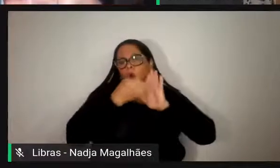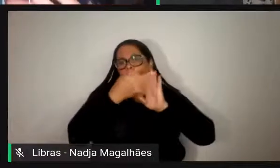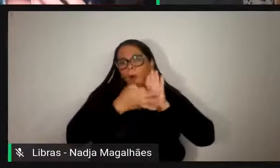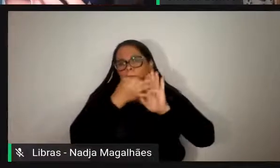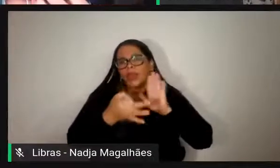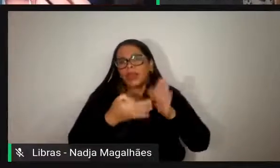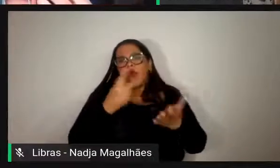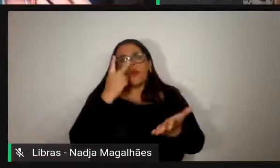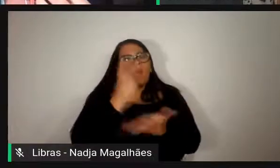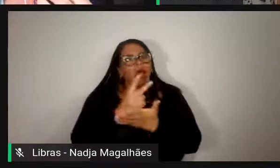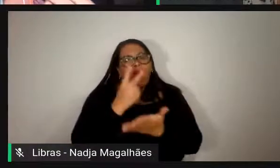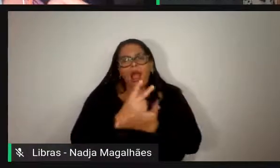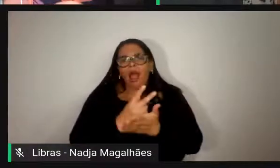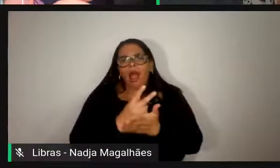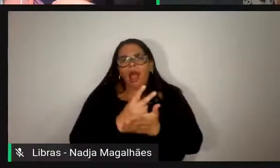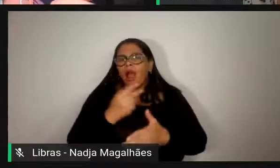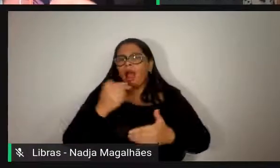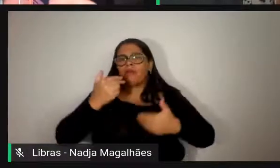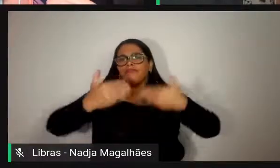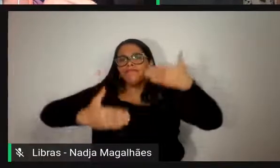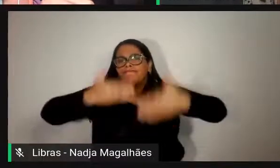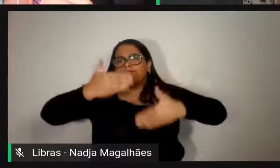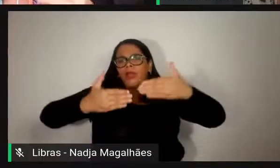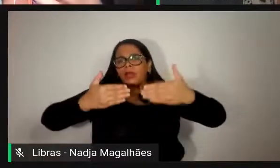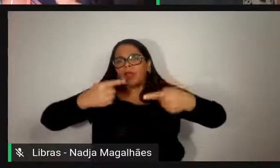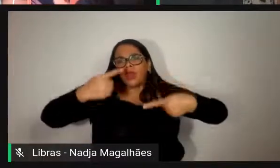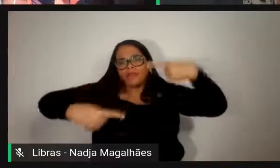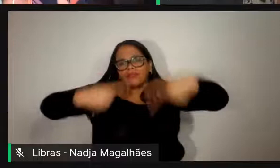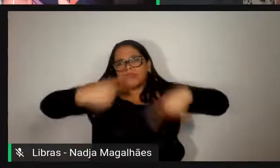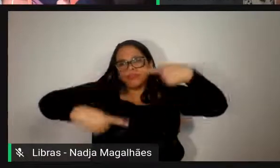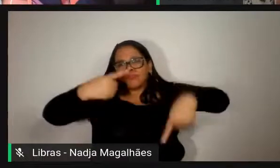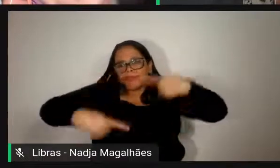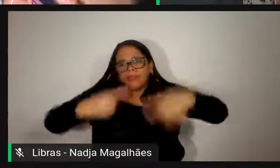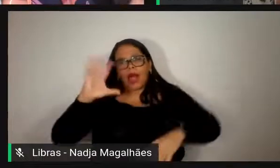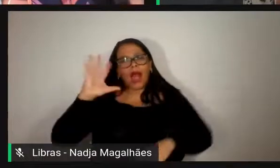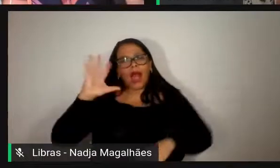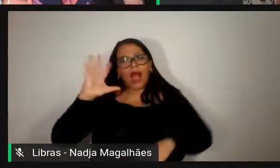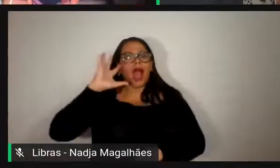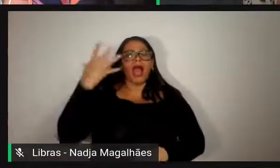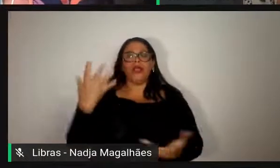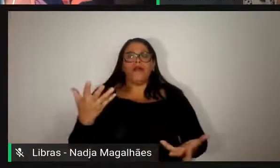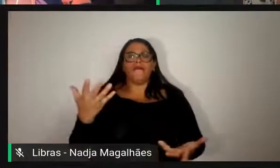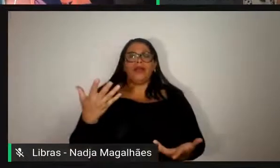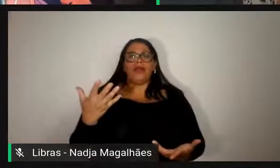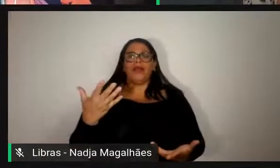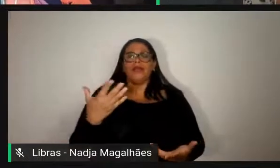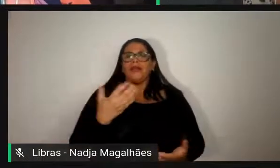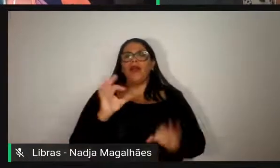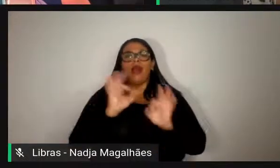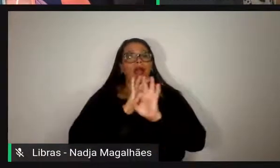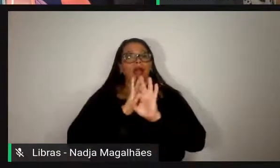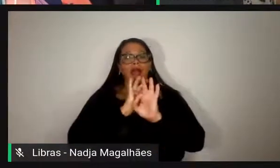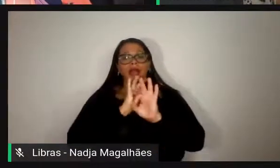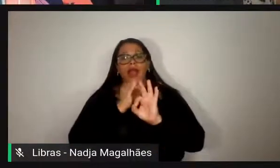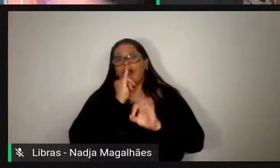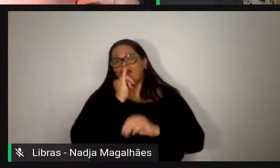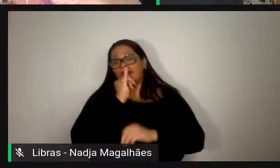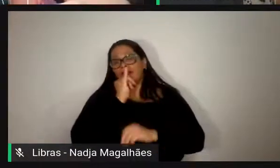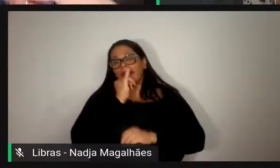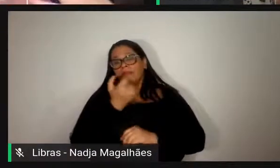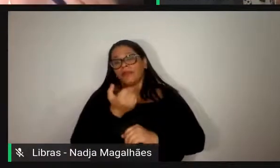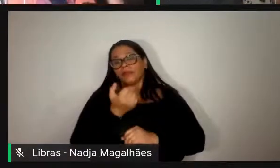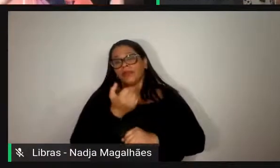ou antes, na verdade, da decisão pública ser tomada, da política pública ser tomada. Então, vamos supor, se